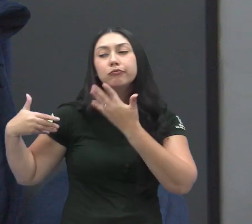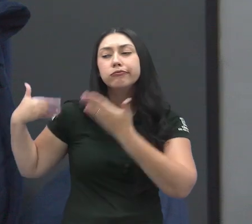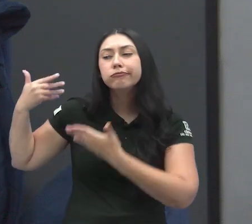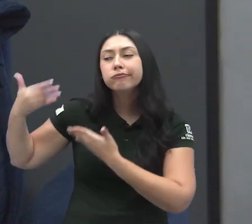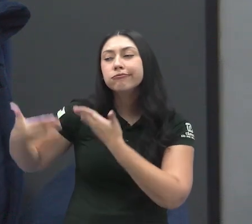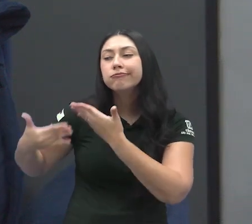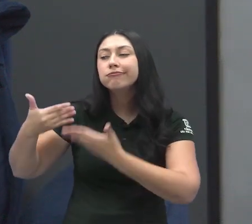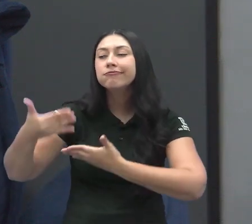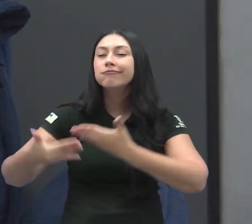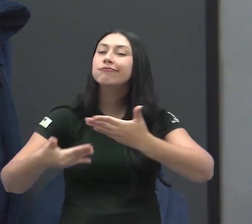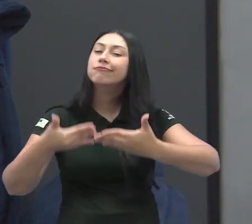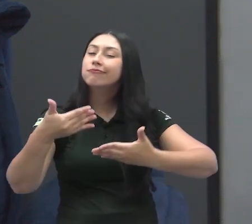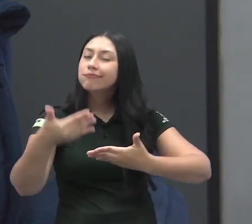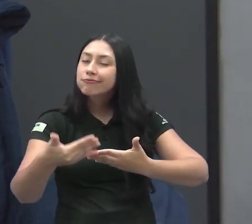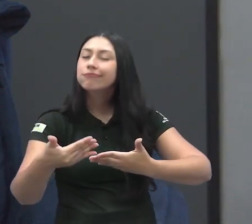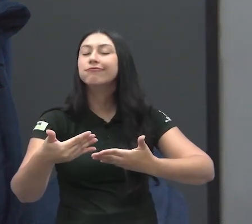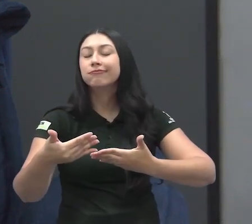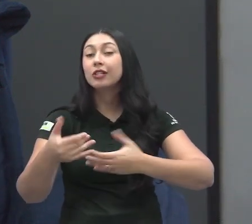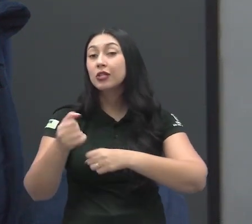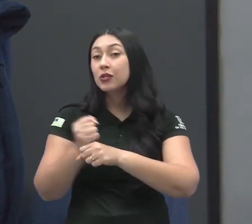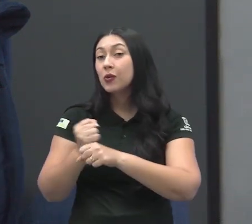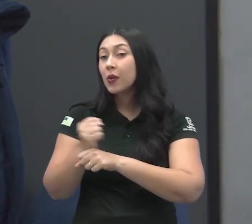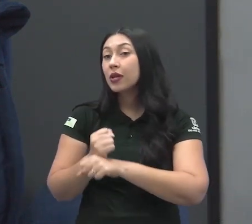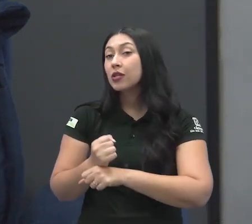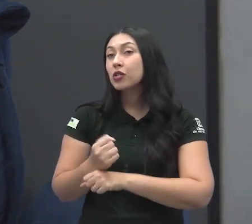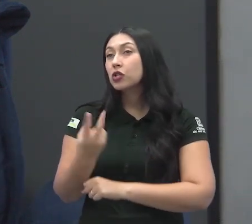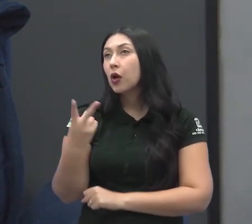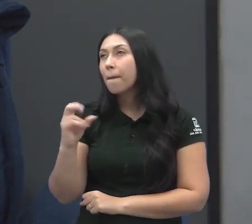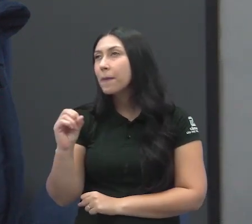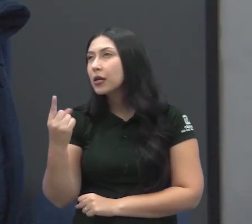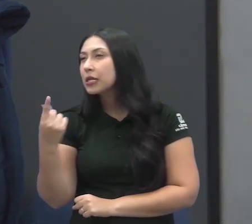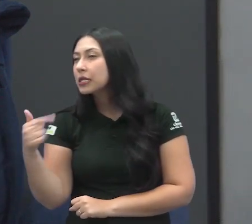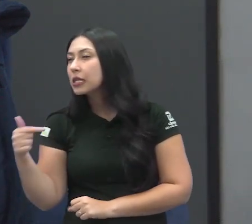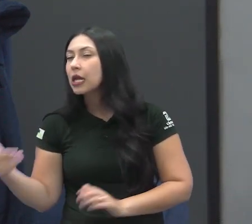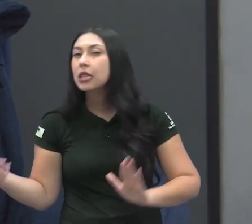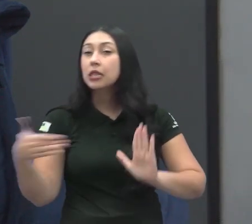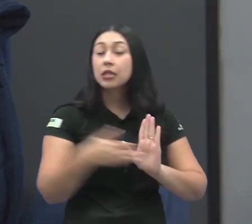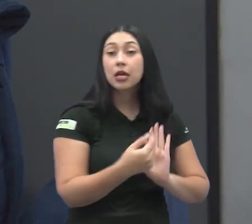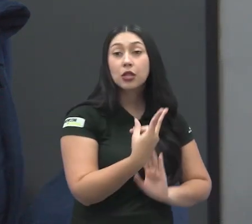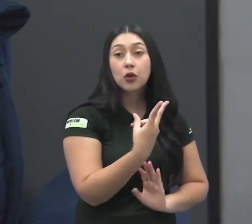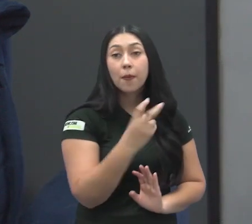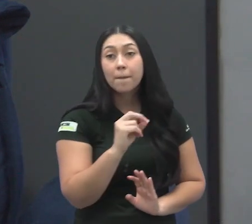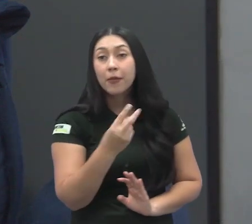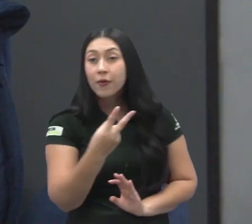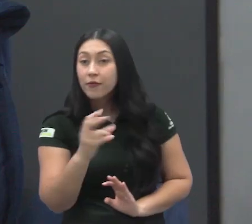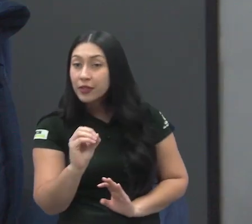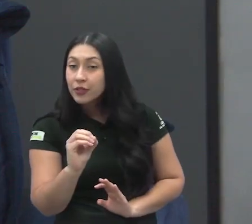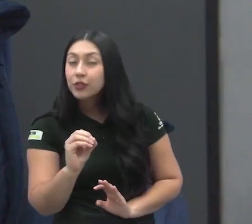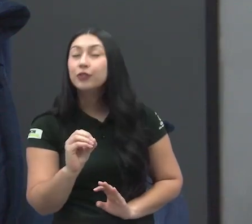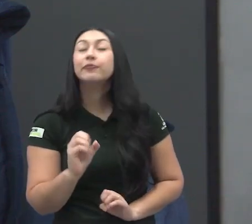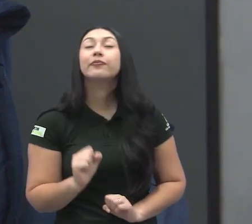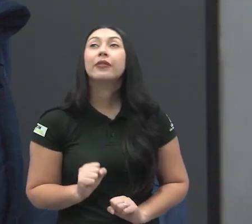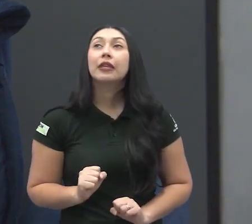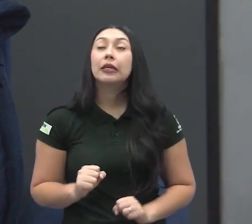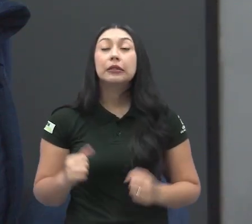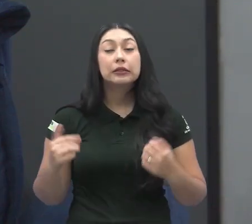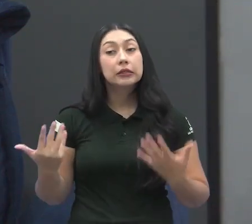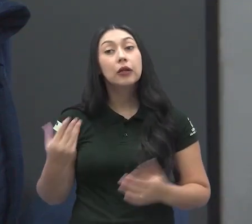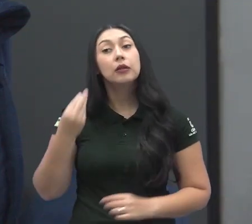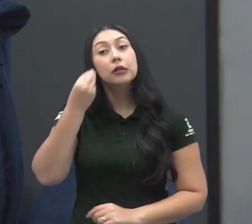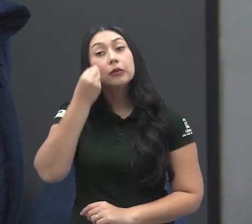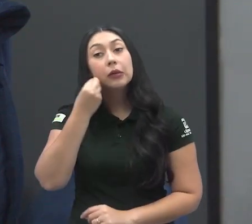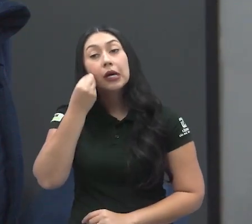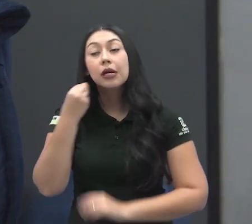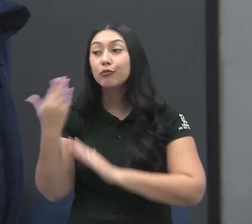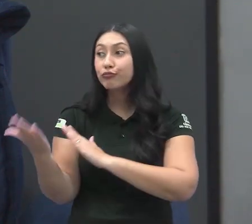o histórico que a gente viveu de 2017 e 2020, quando eu já era vereador nesta casa. Então, essa